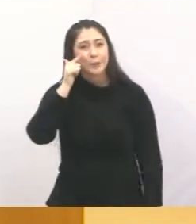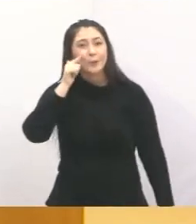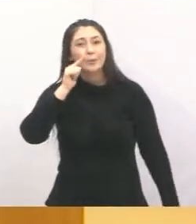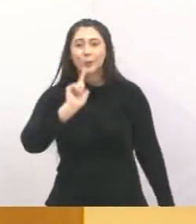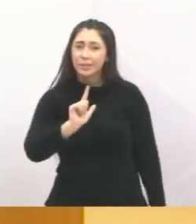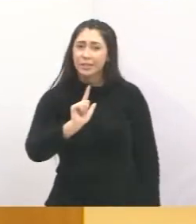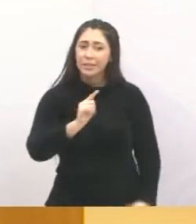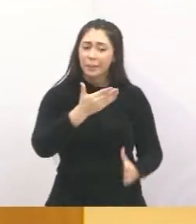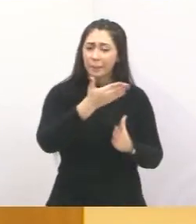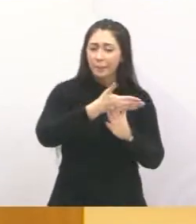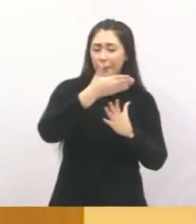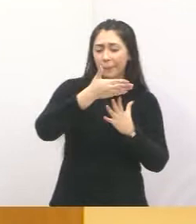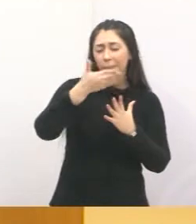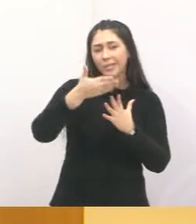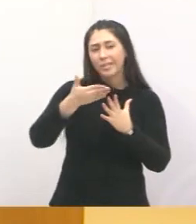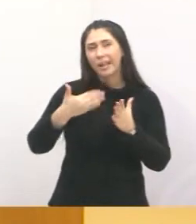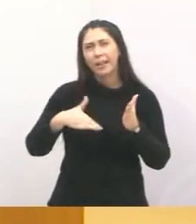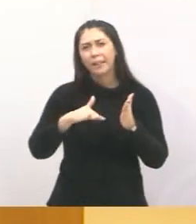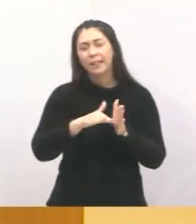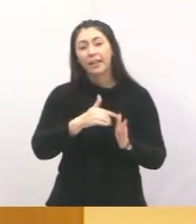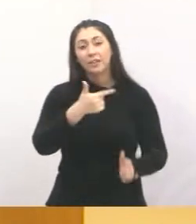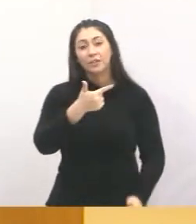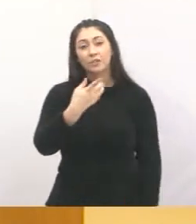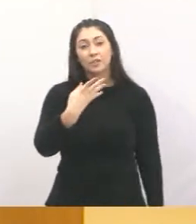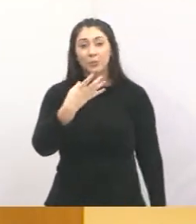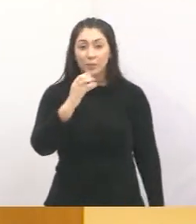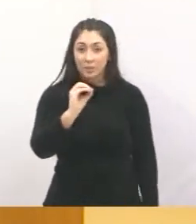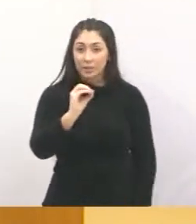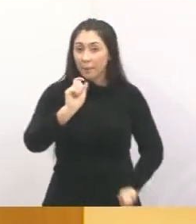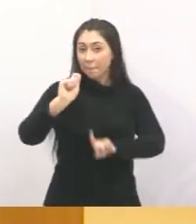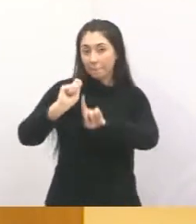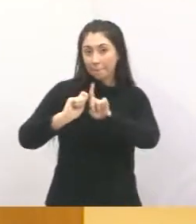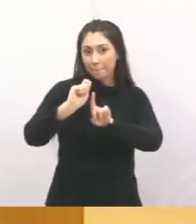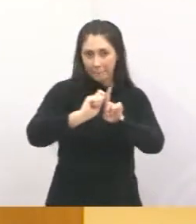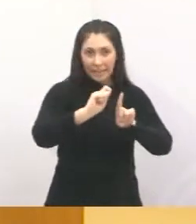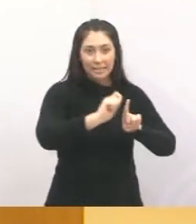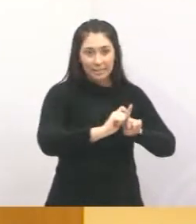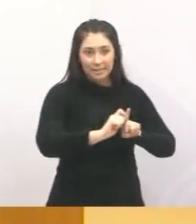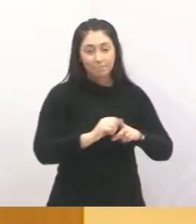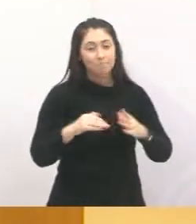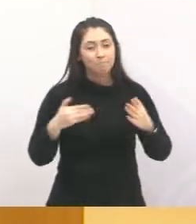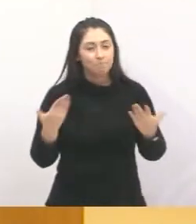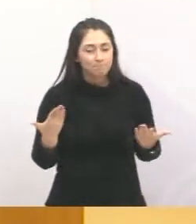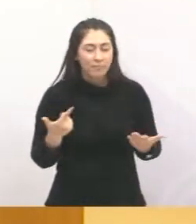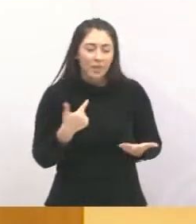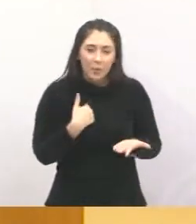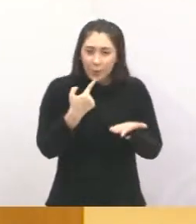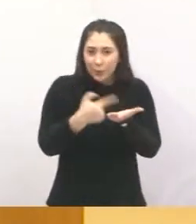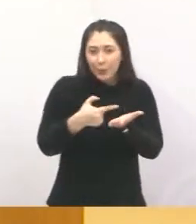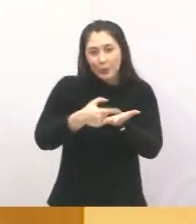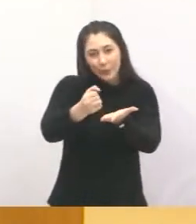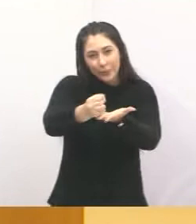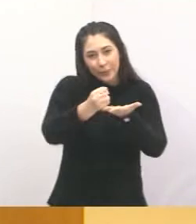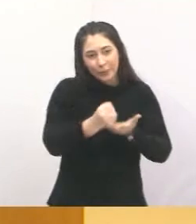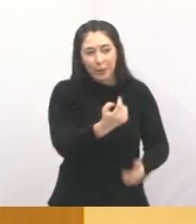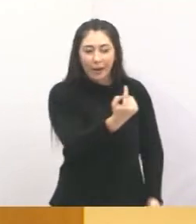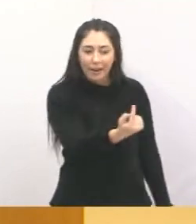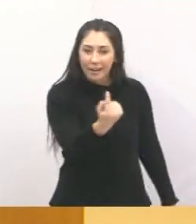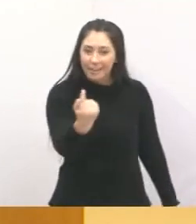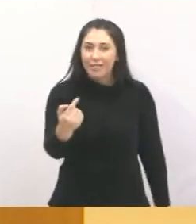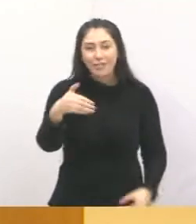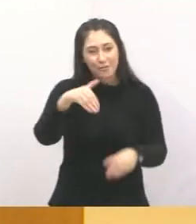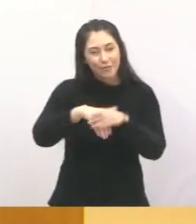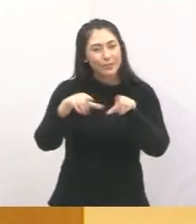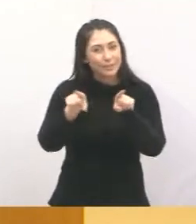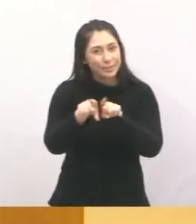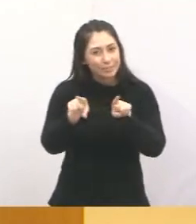de reparcelar em até 240 vezes no caso. Então, nobres pares, conto com o apoio de vocês e com o voto de vocês